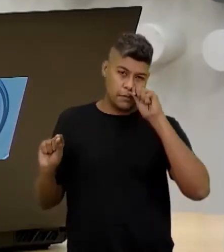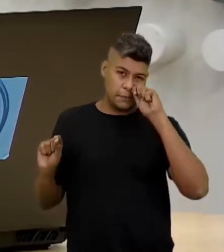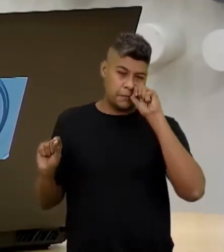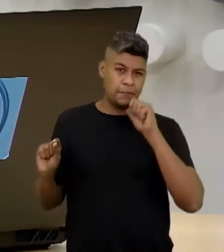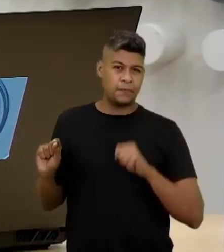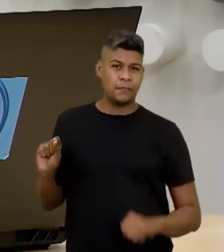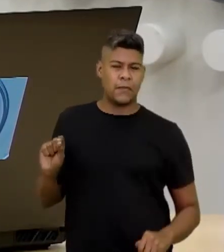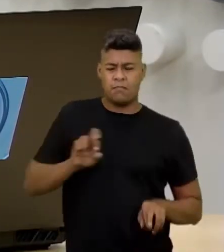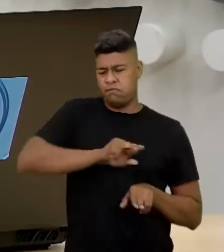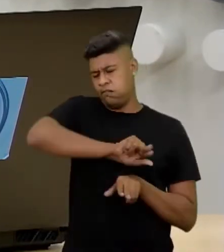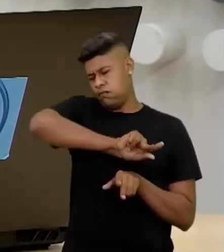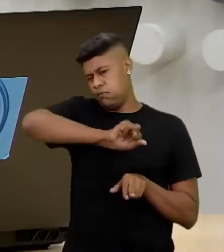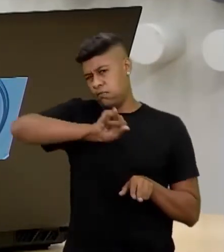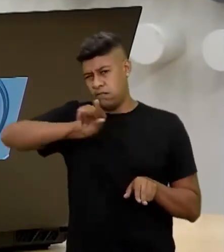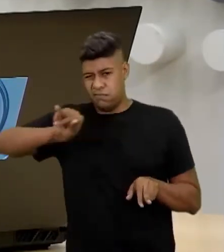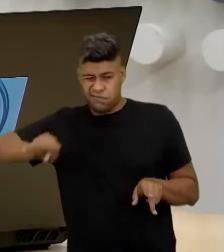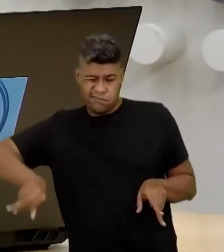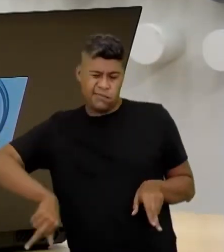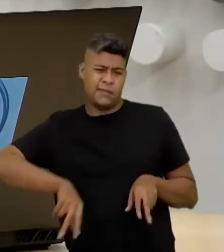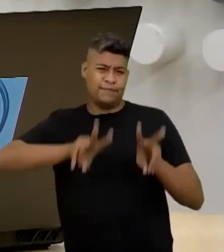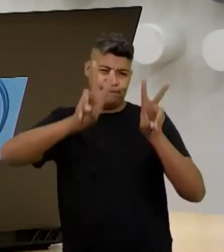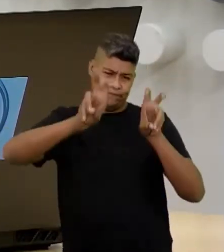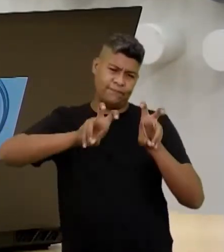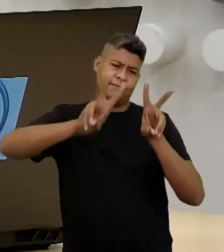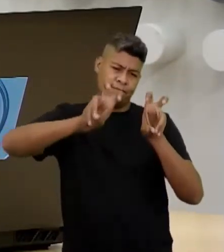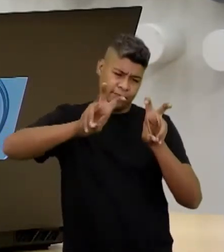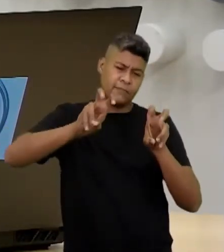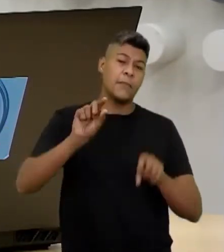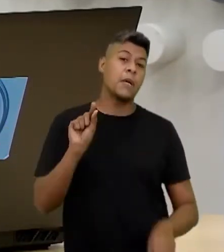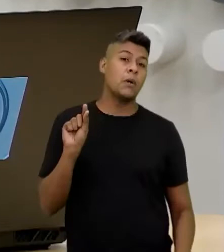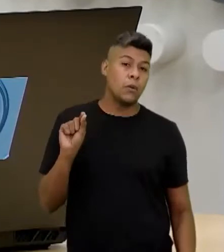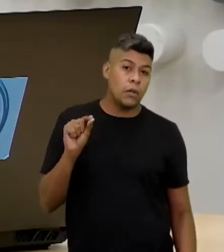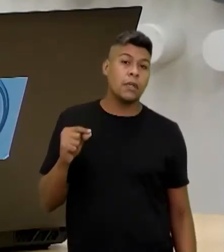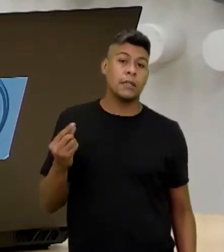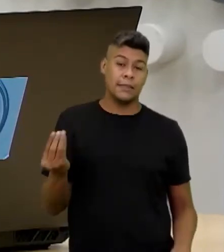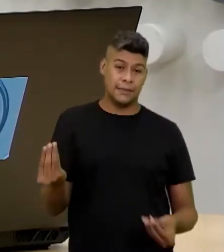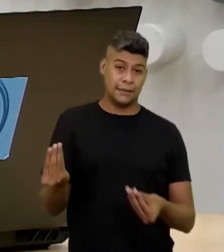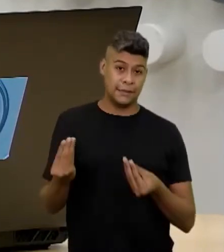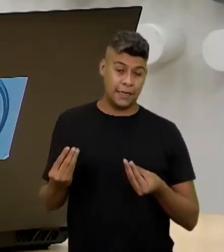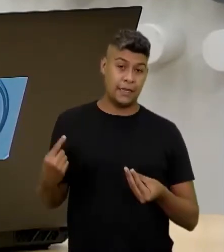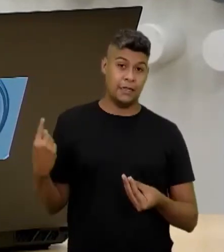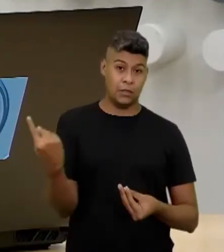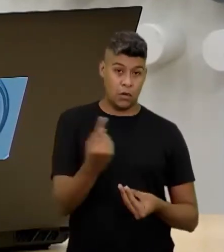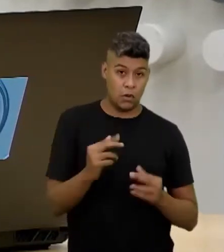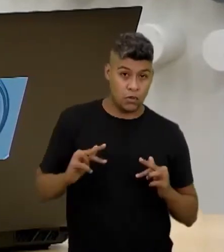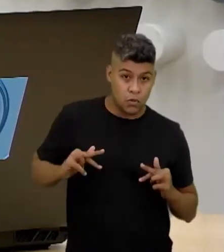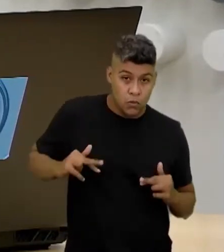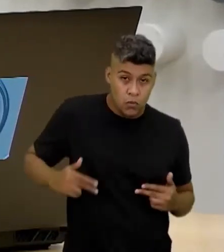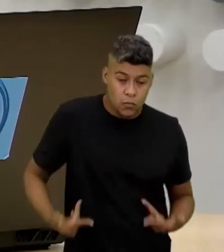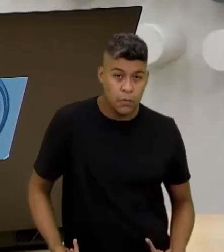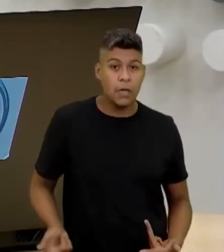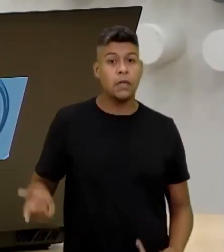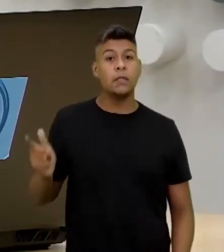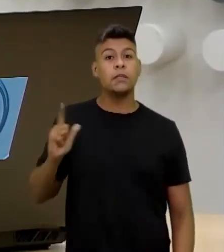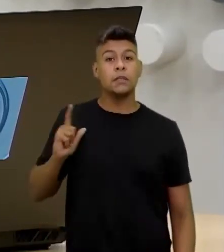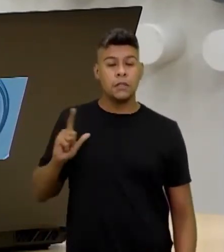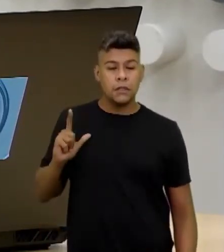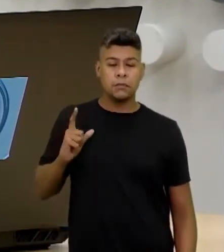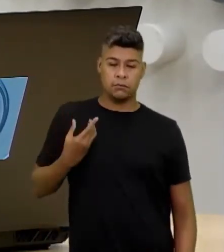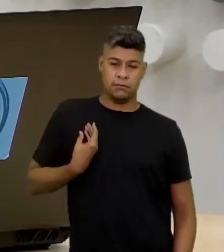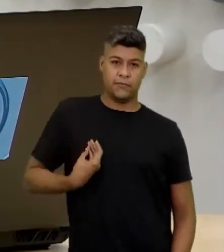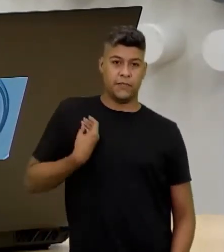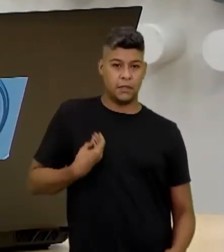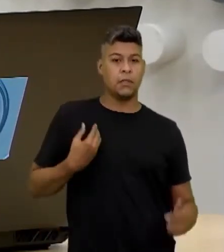discussões de inúmeros outros assuntos que concedem a nossa seres humanos sendo que concedem a nossa